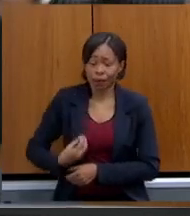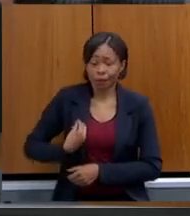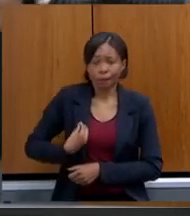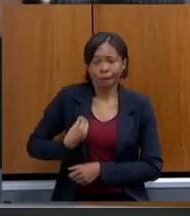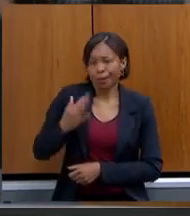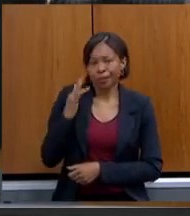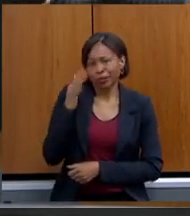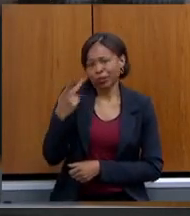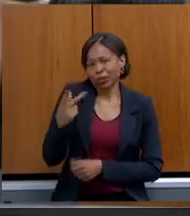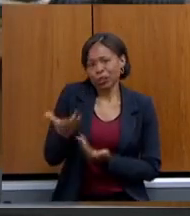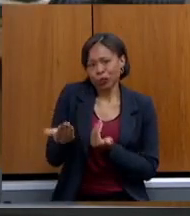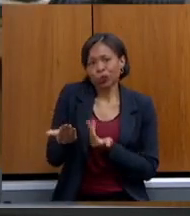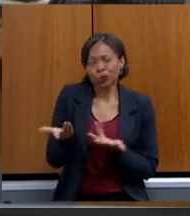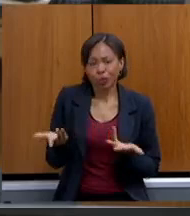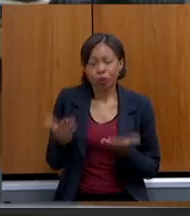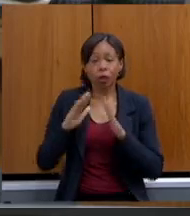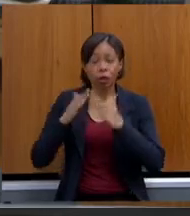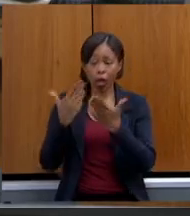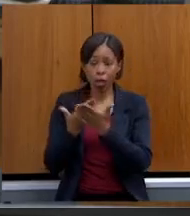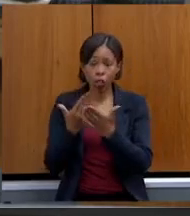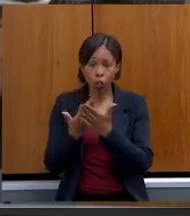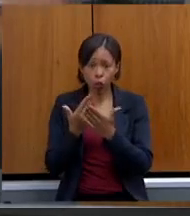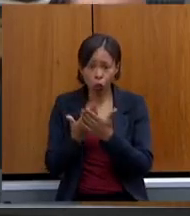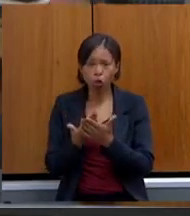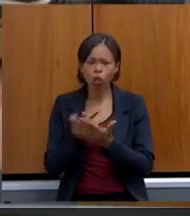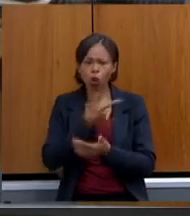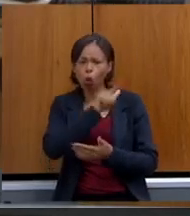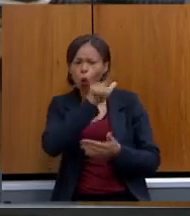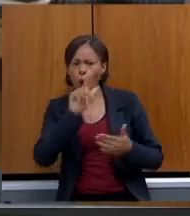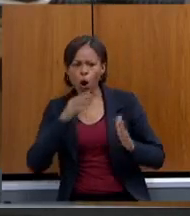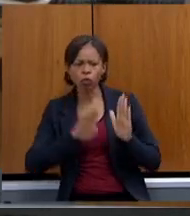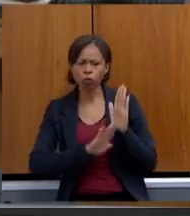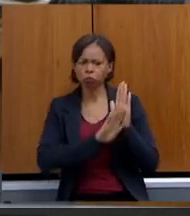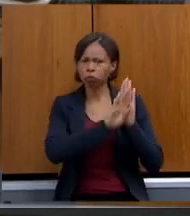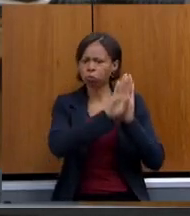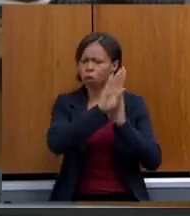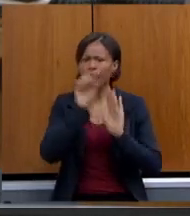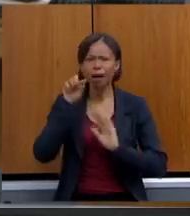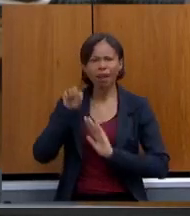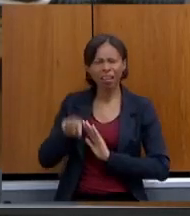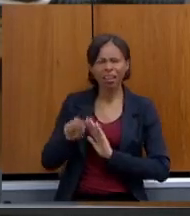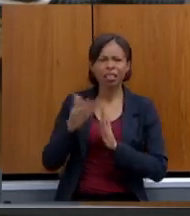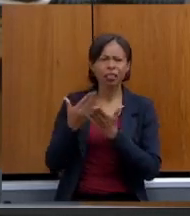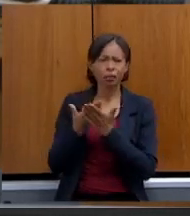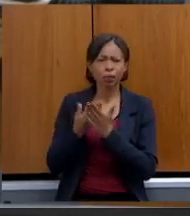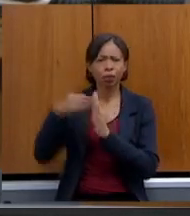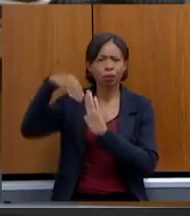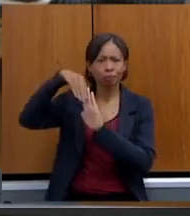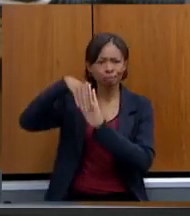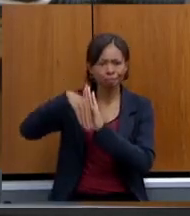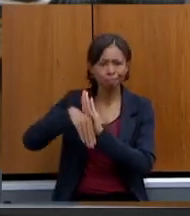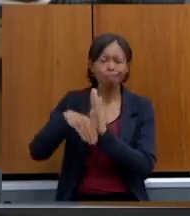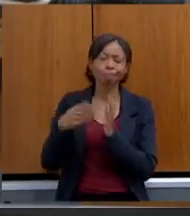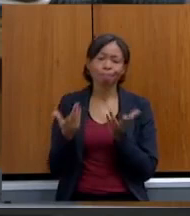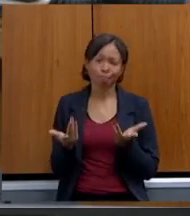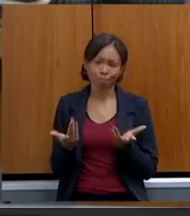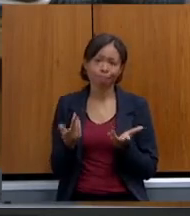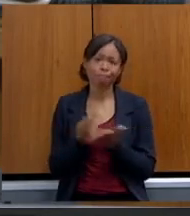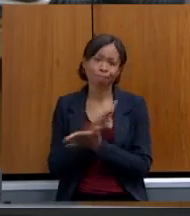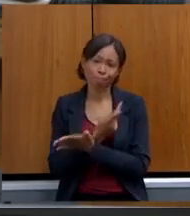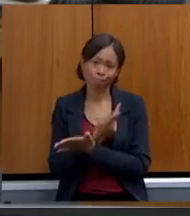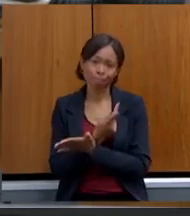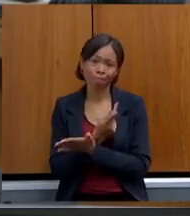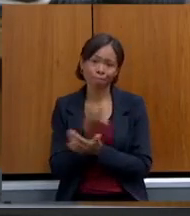Diferentemente da trajetória de Ascensão do Ideb de toda a participação de saeb né caminhou